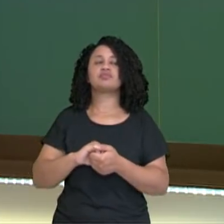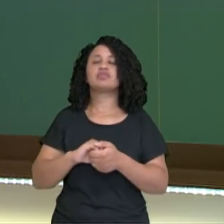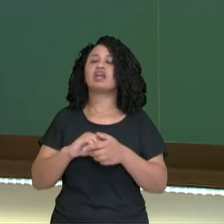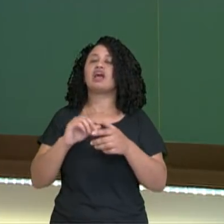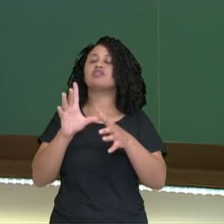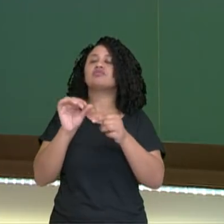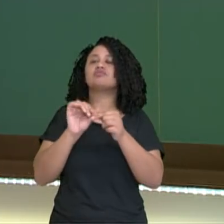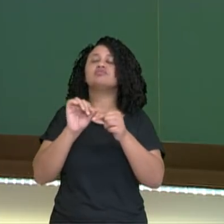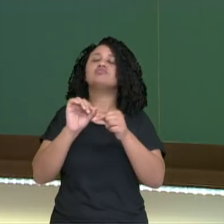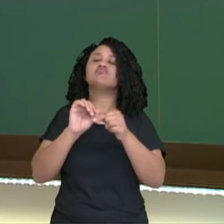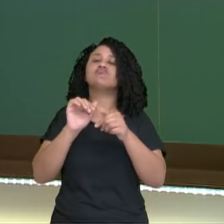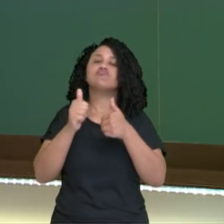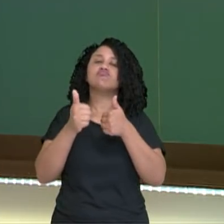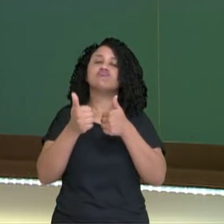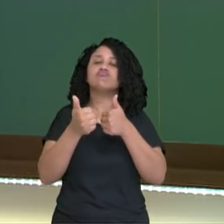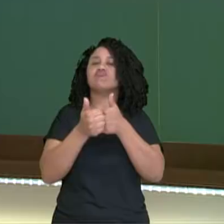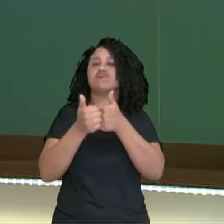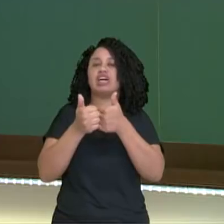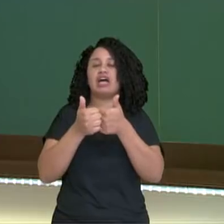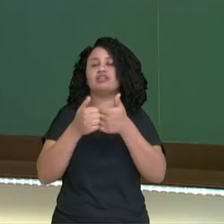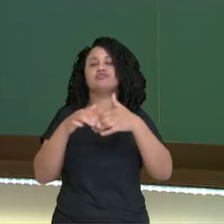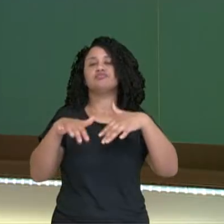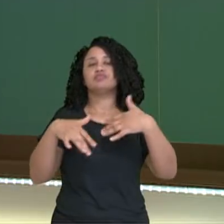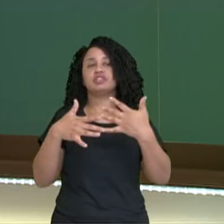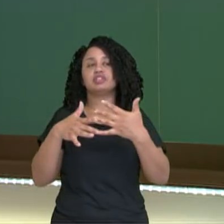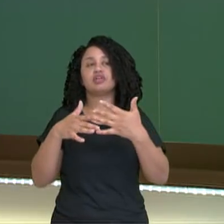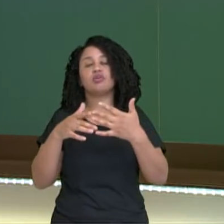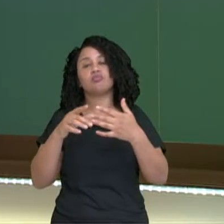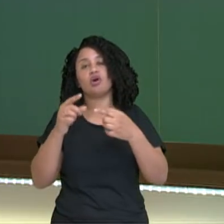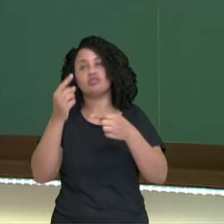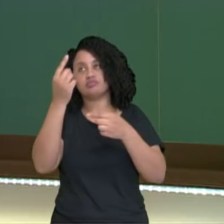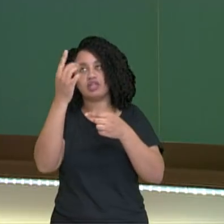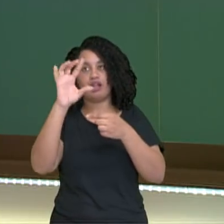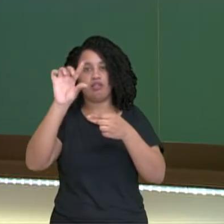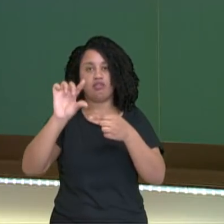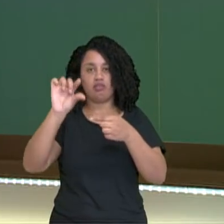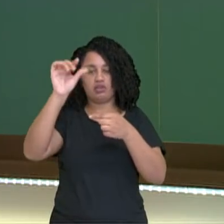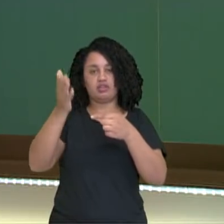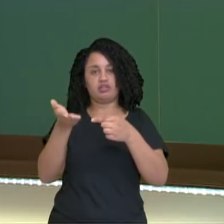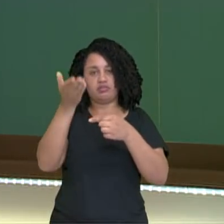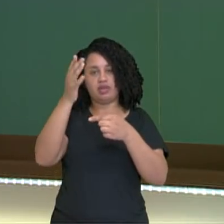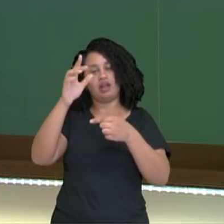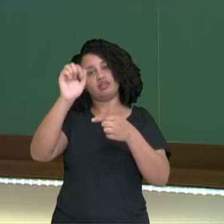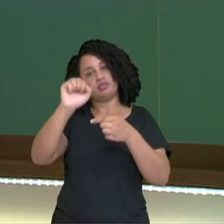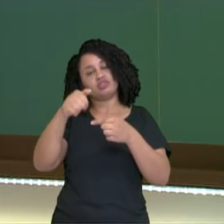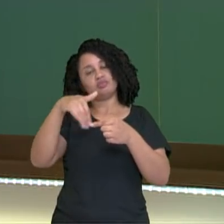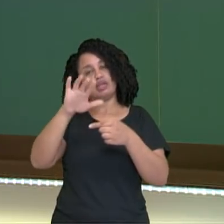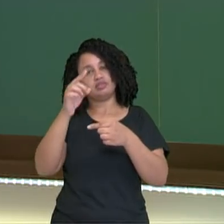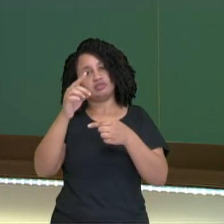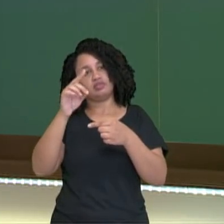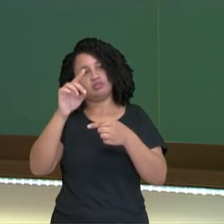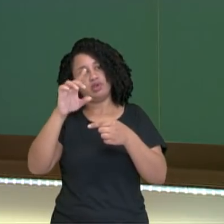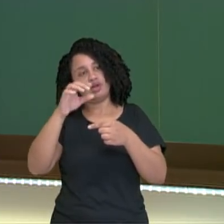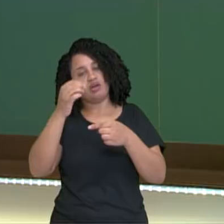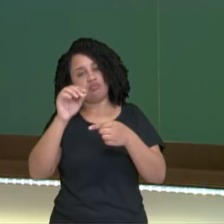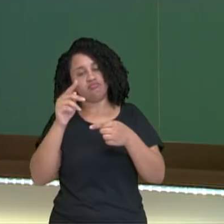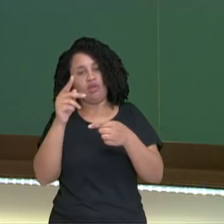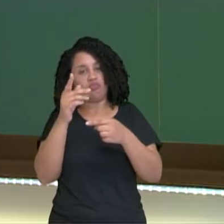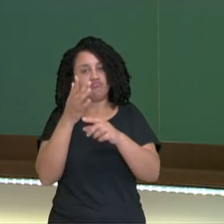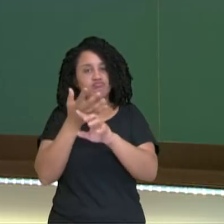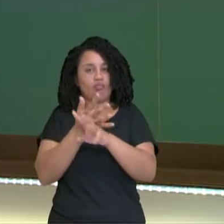se aproximam. Então, é aonde tem a possibilidade de fazer mais uma ligação com esse orbital p